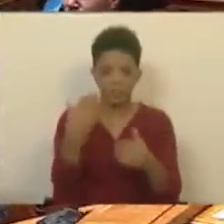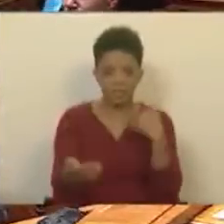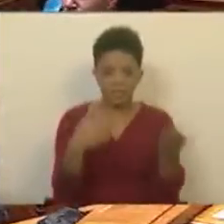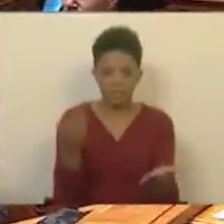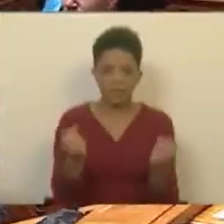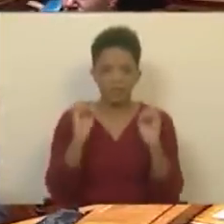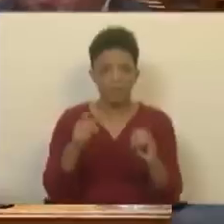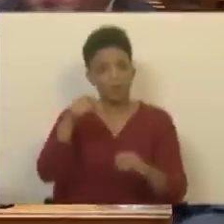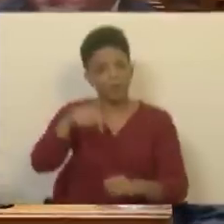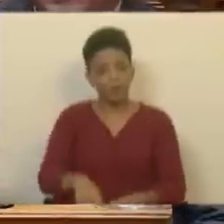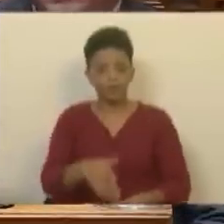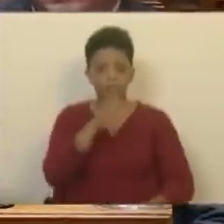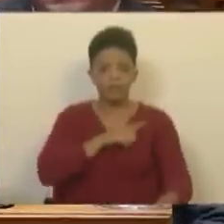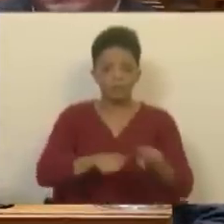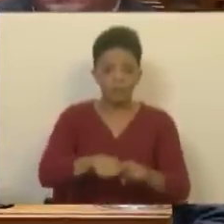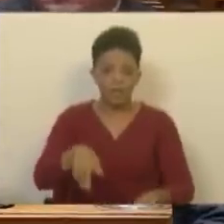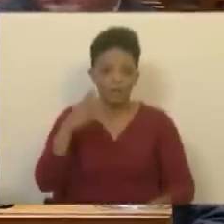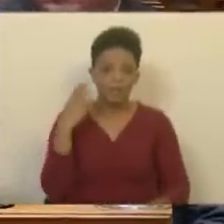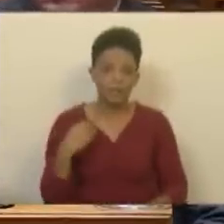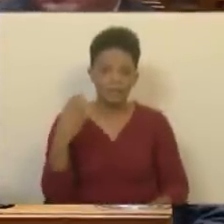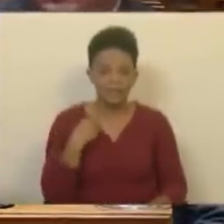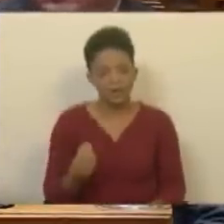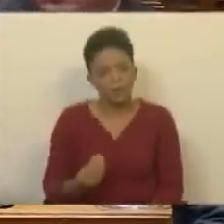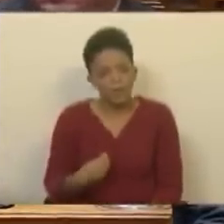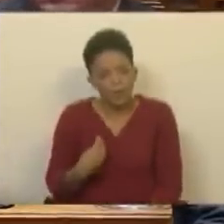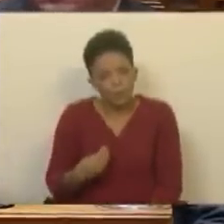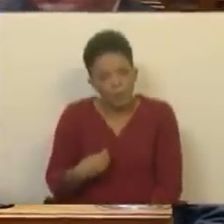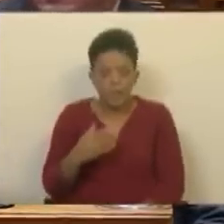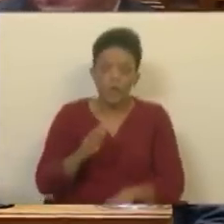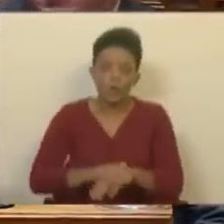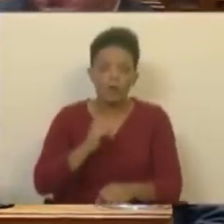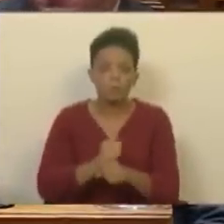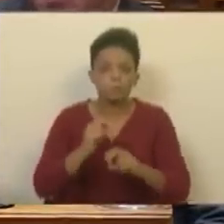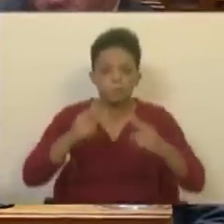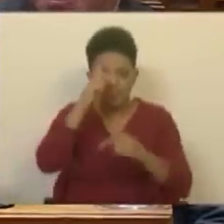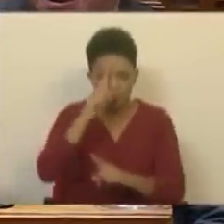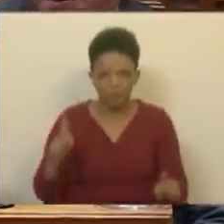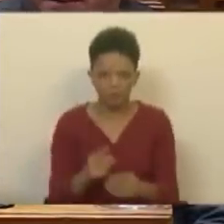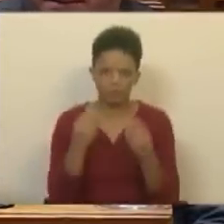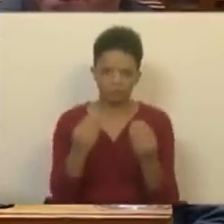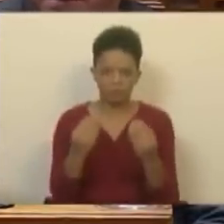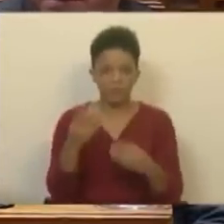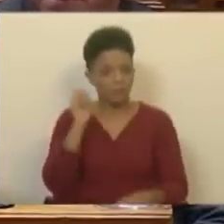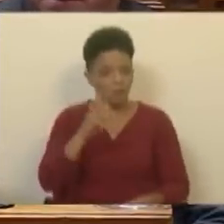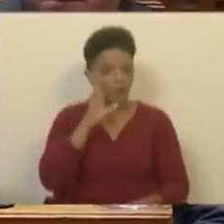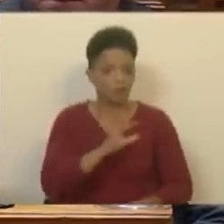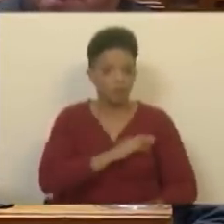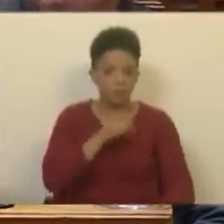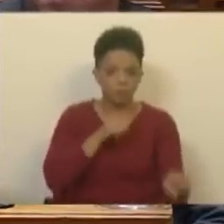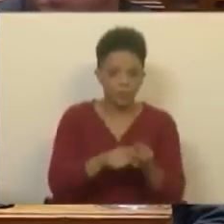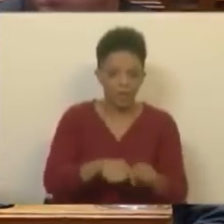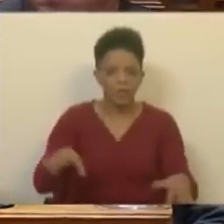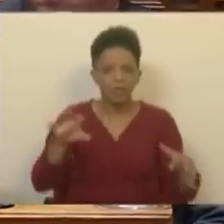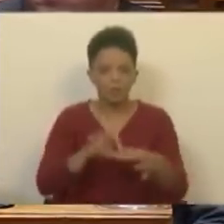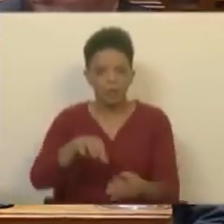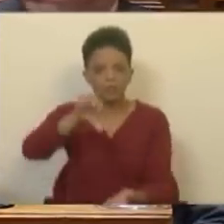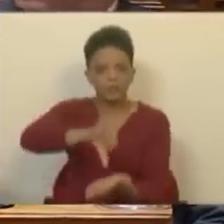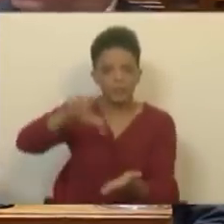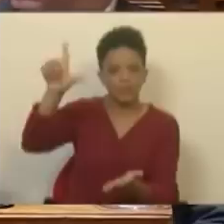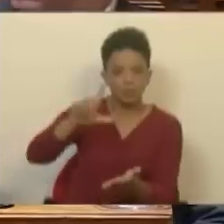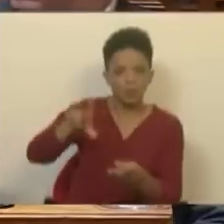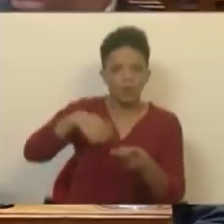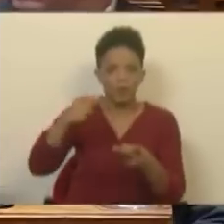e hoje a deputada Catarina Martins muito preocupada com as carreiras dos professores e não Senhora deputada não é no centro de Lisboa